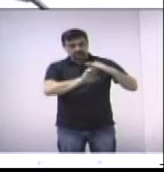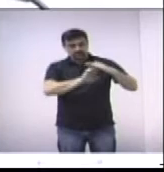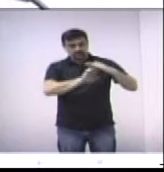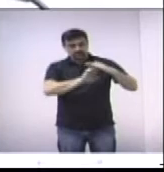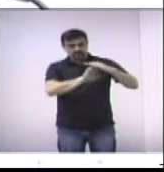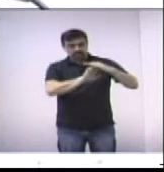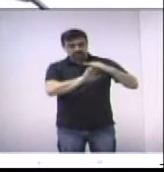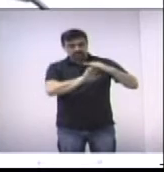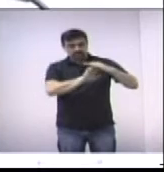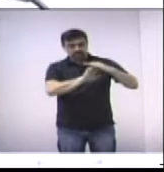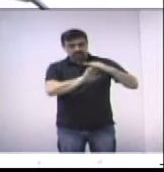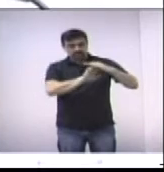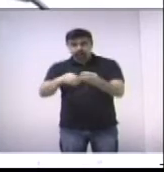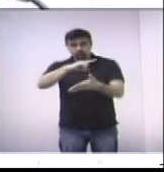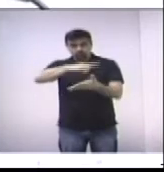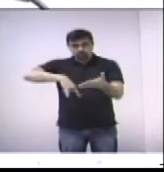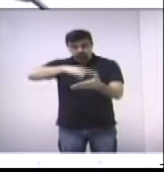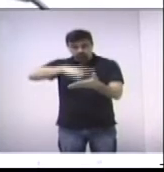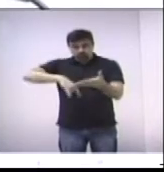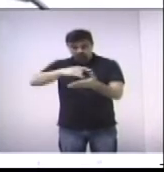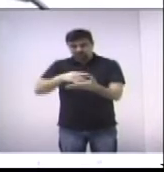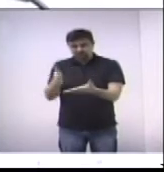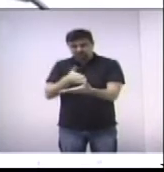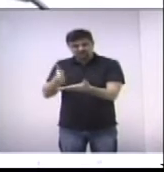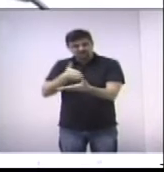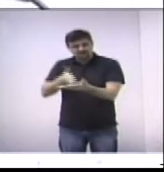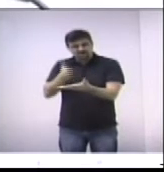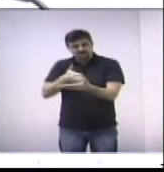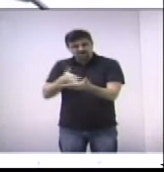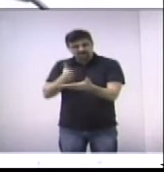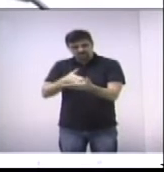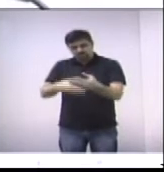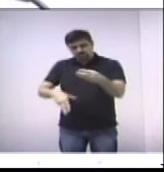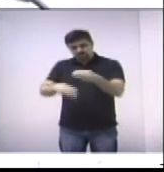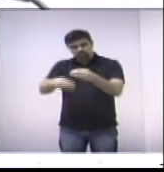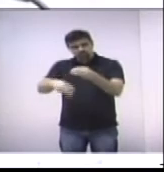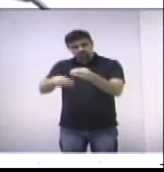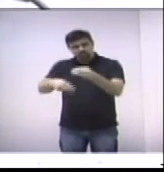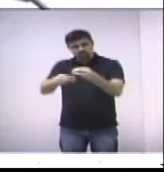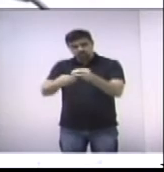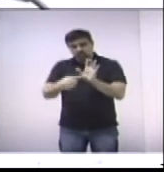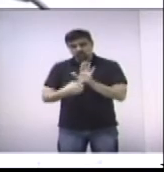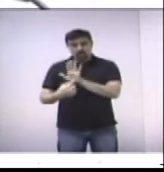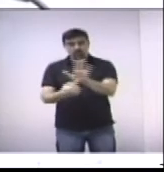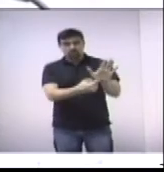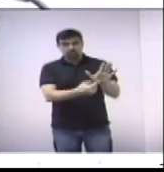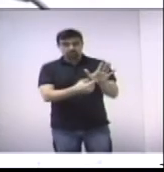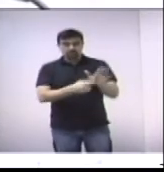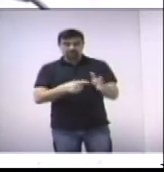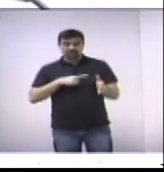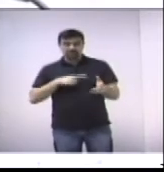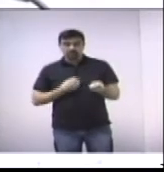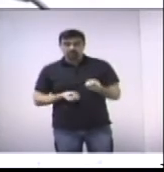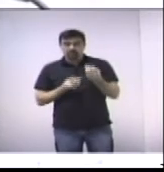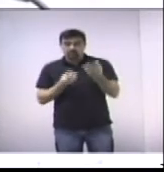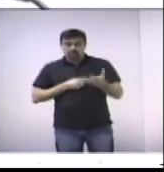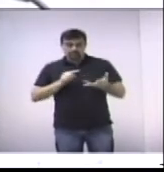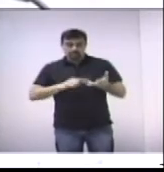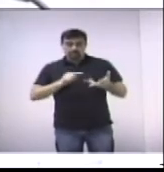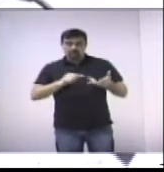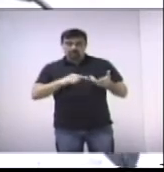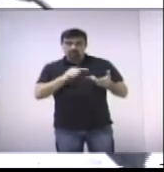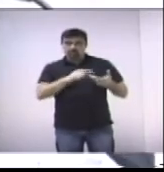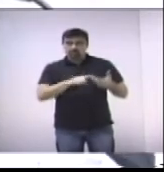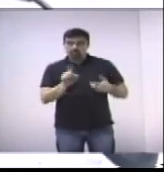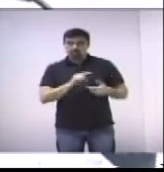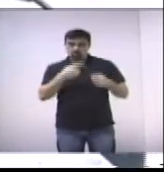1185 e juntaram documentos às folhas 1186 a 1989, repisando os argumentos de mérito nos demais